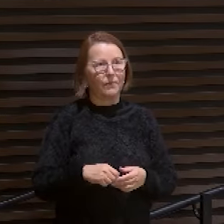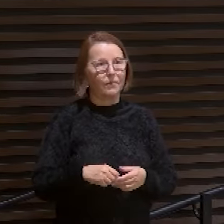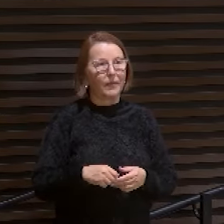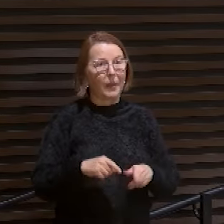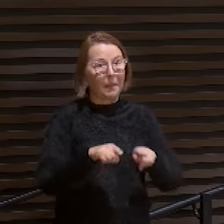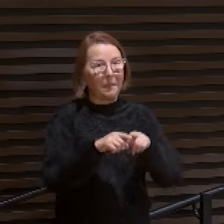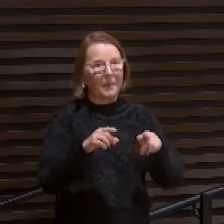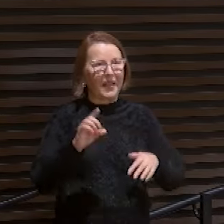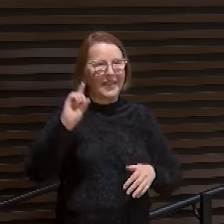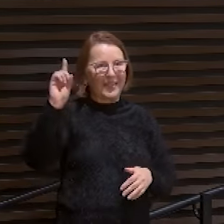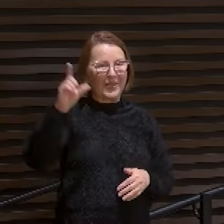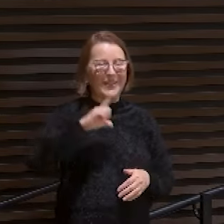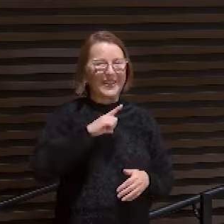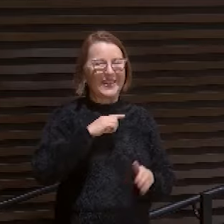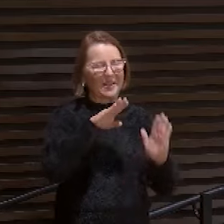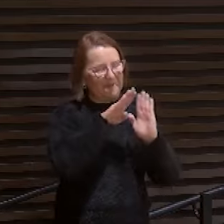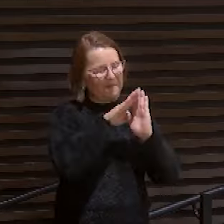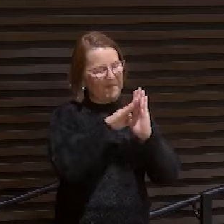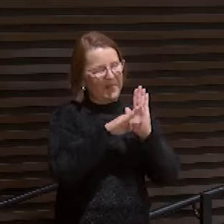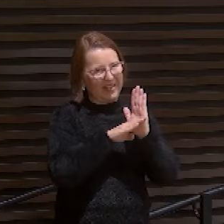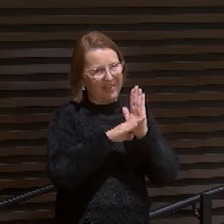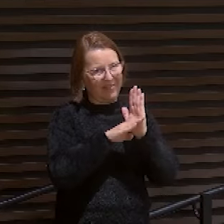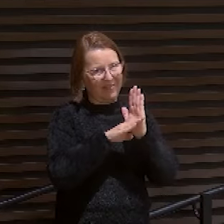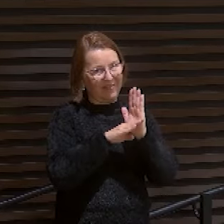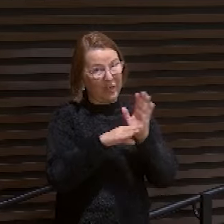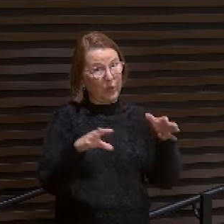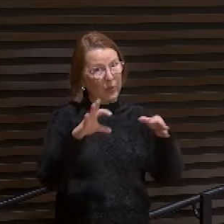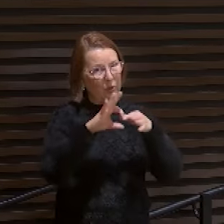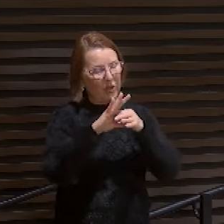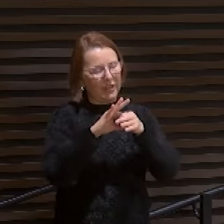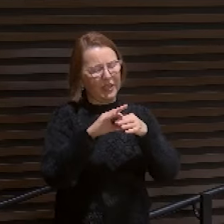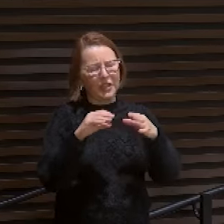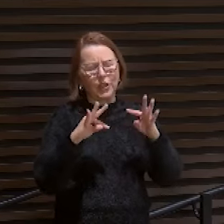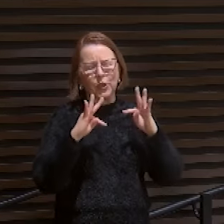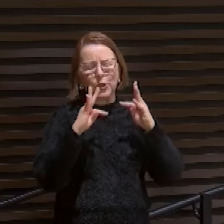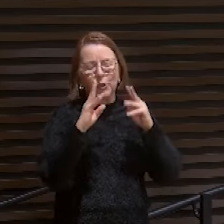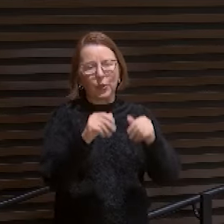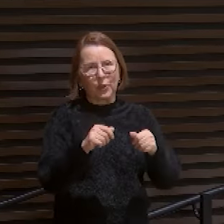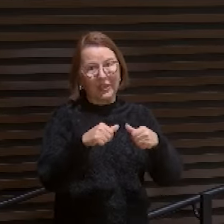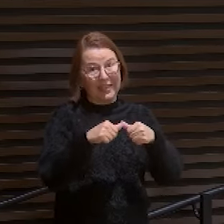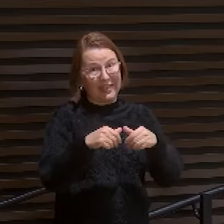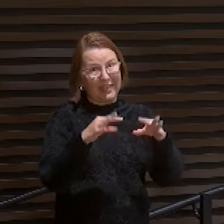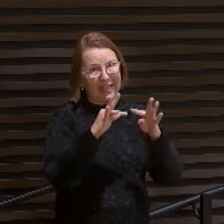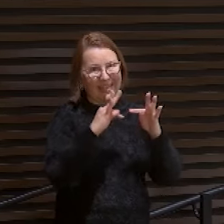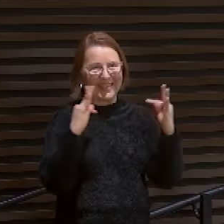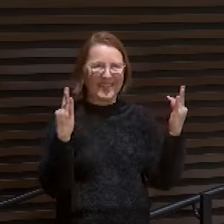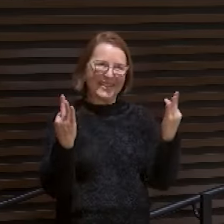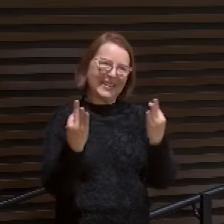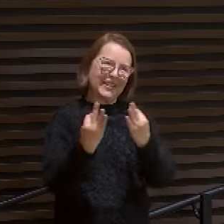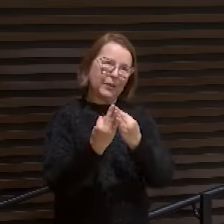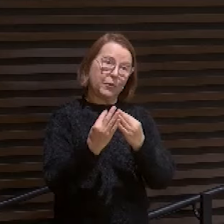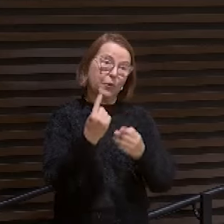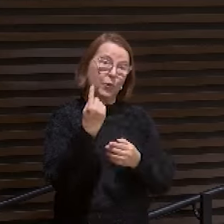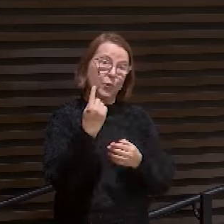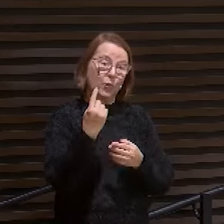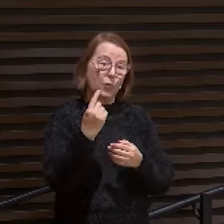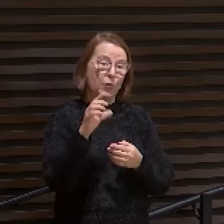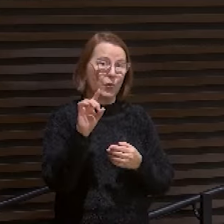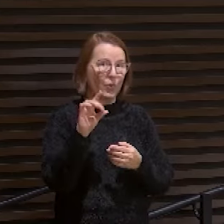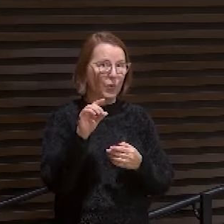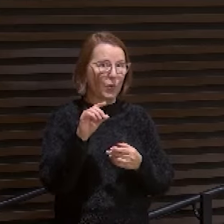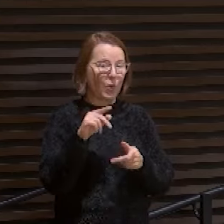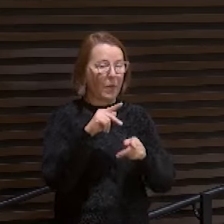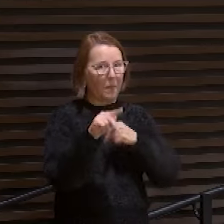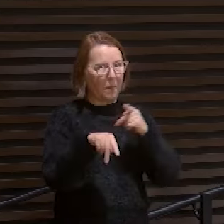Mas Deus tem um plano de unir todas essas tribos num só povo,